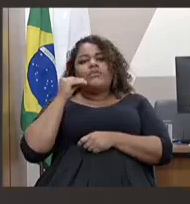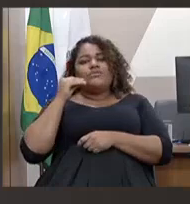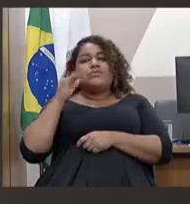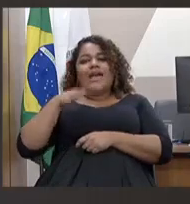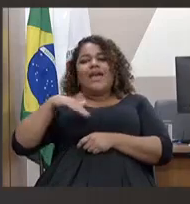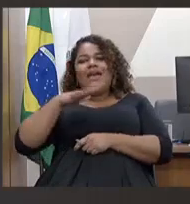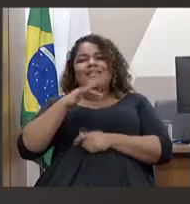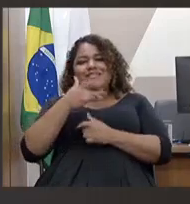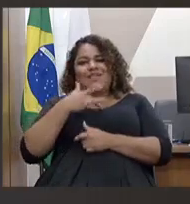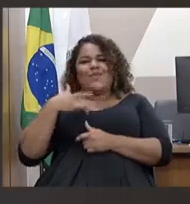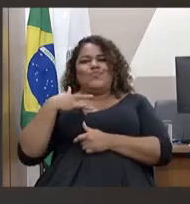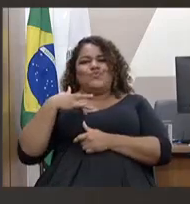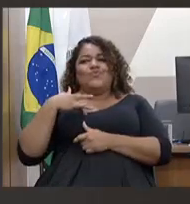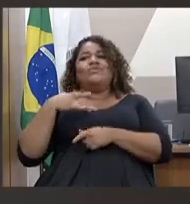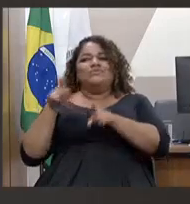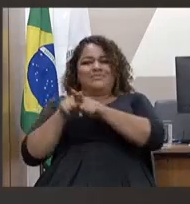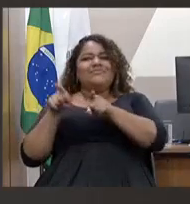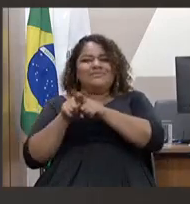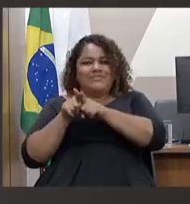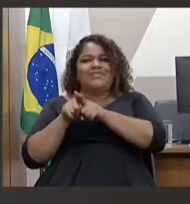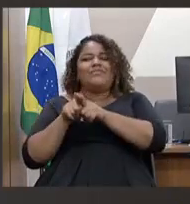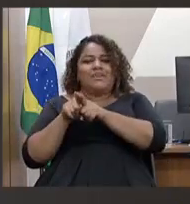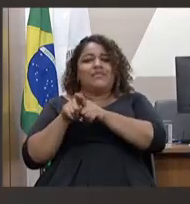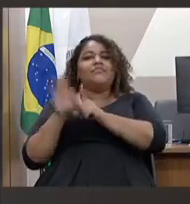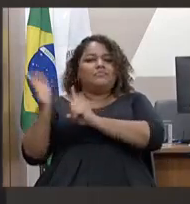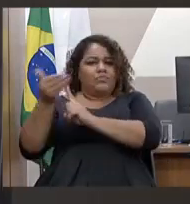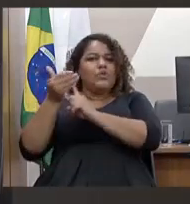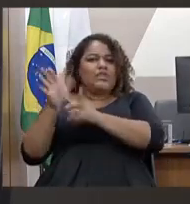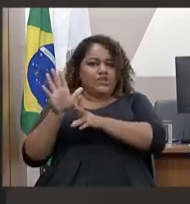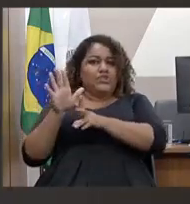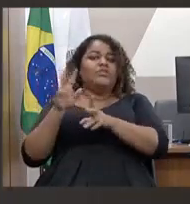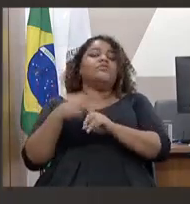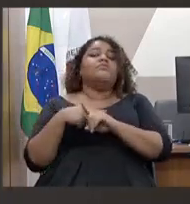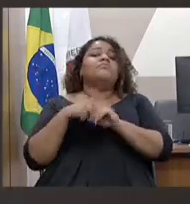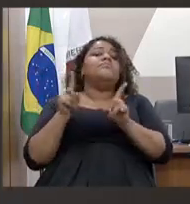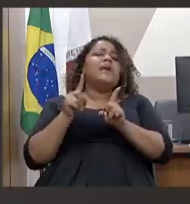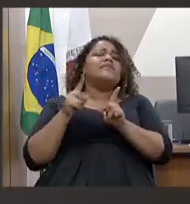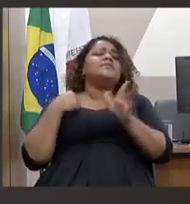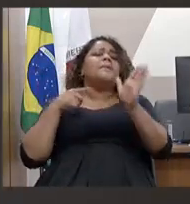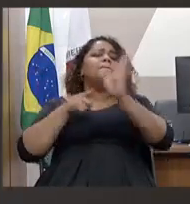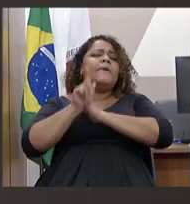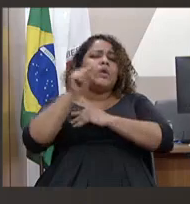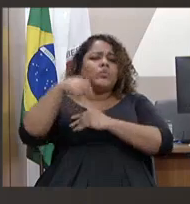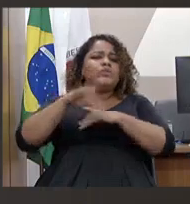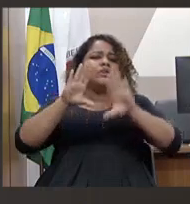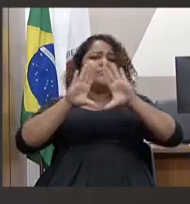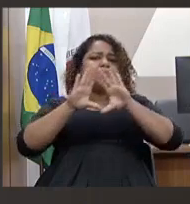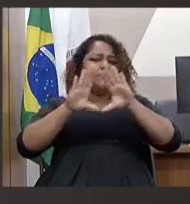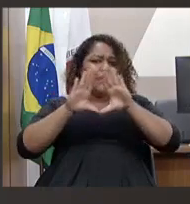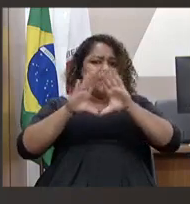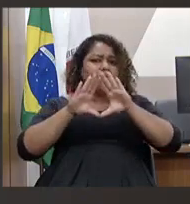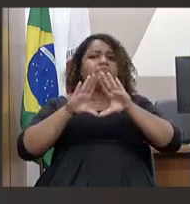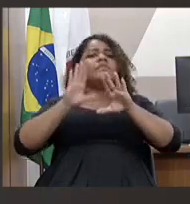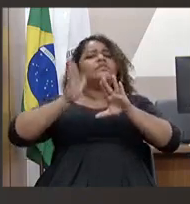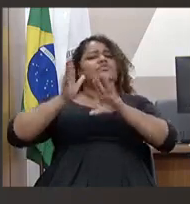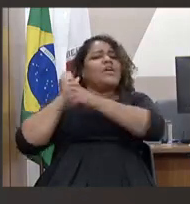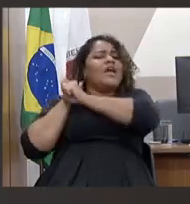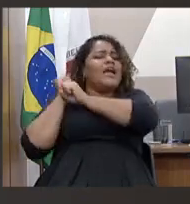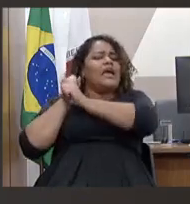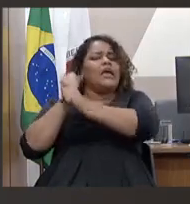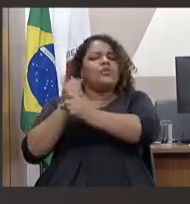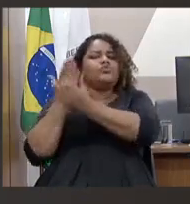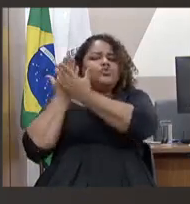aqui para Assembleia nós há anos nós nós estamos estudando e entendemos que